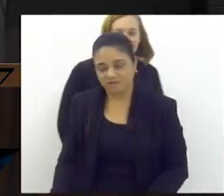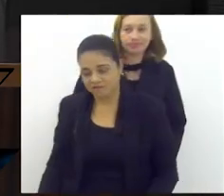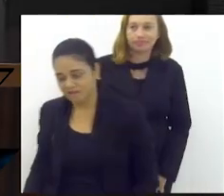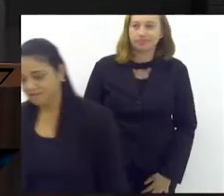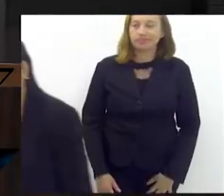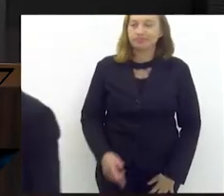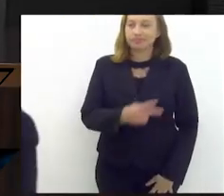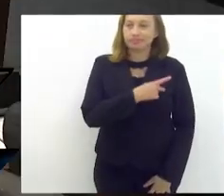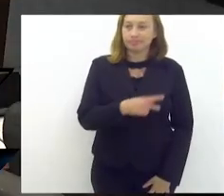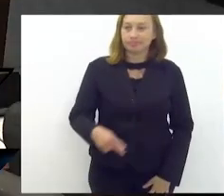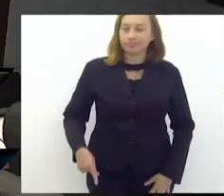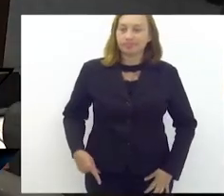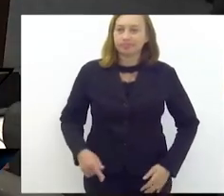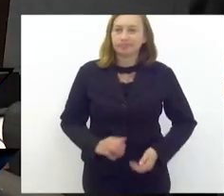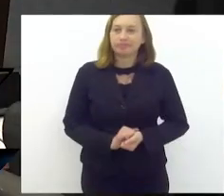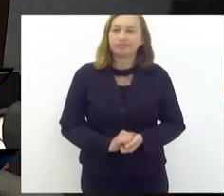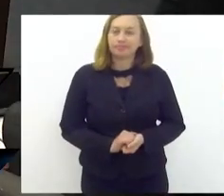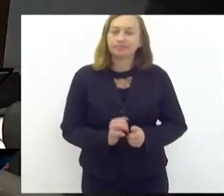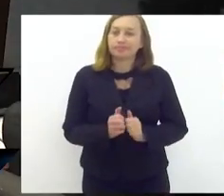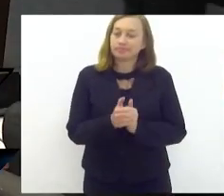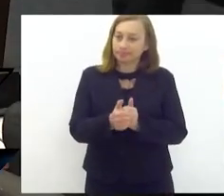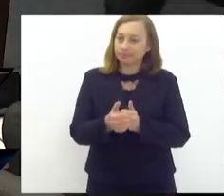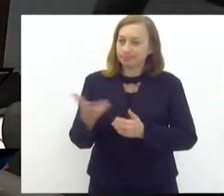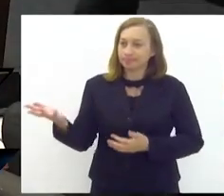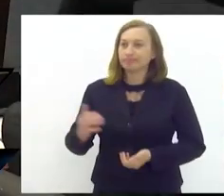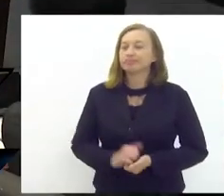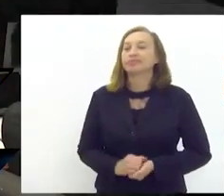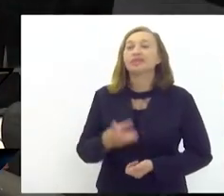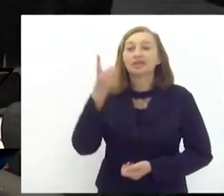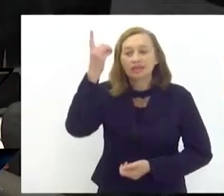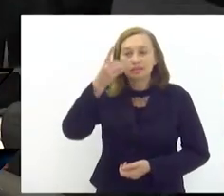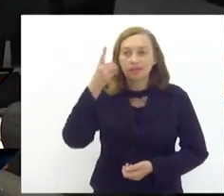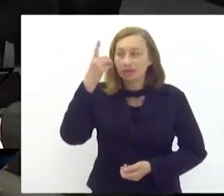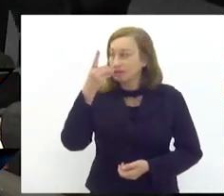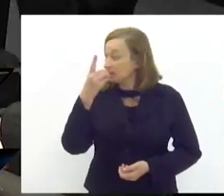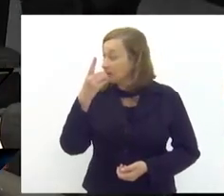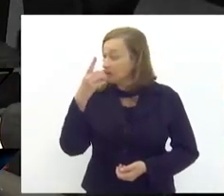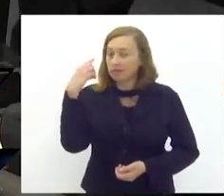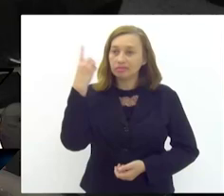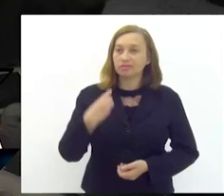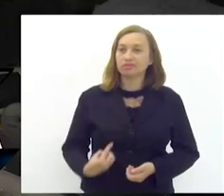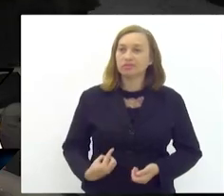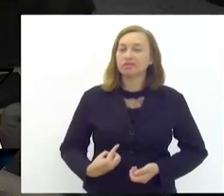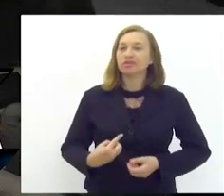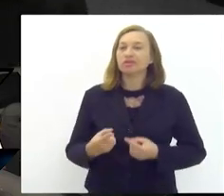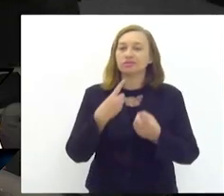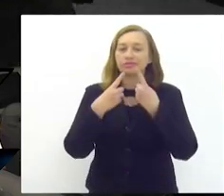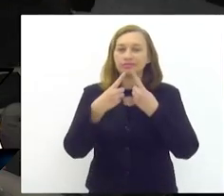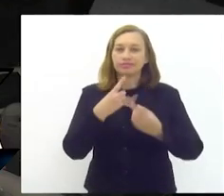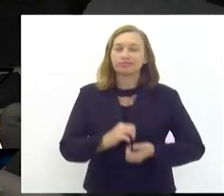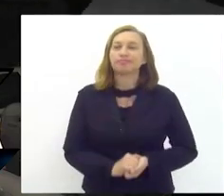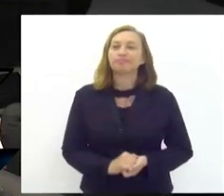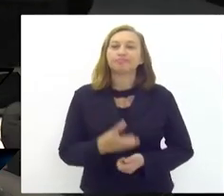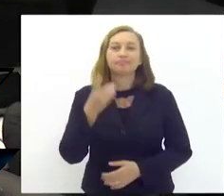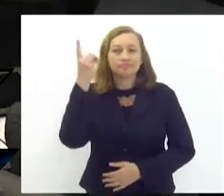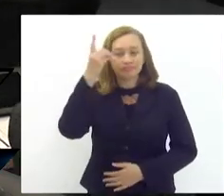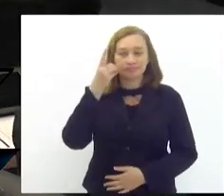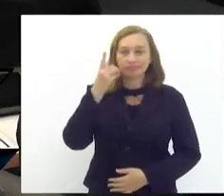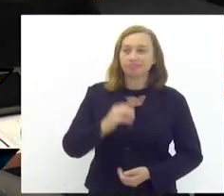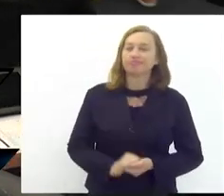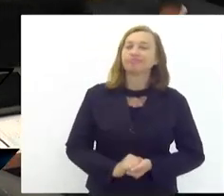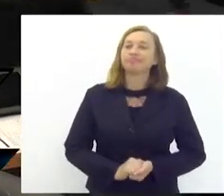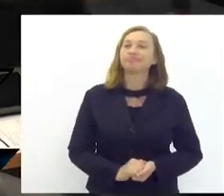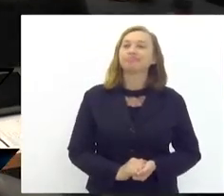presidenta delego a companheira deputada Dani Monteiro para fazer a discussão e a defesa deputada Dani senhora